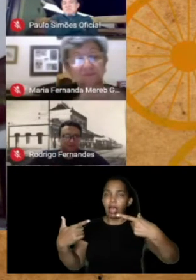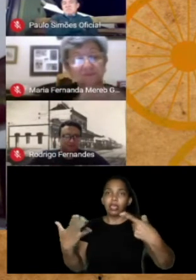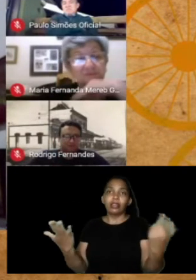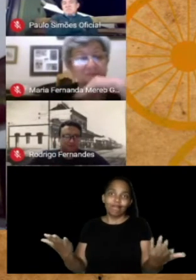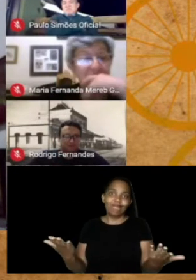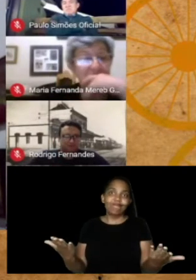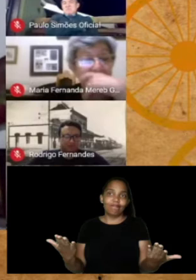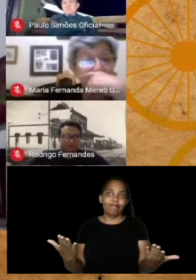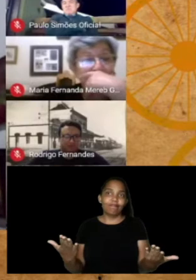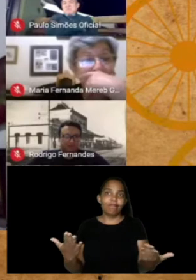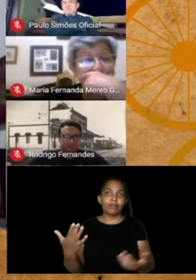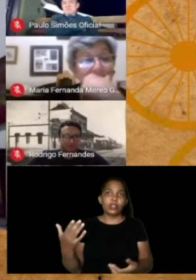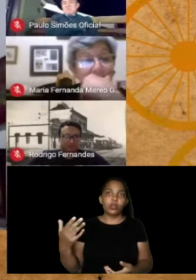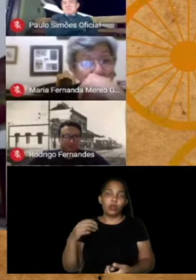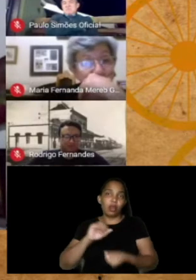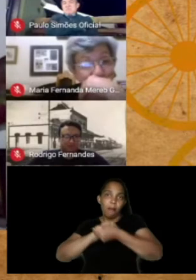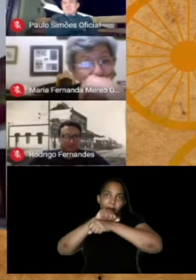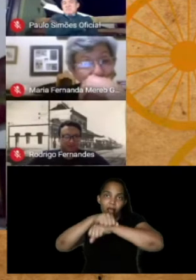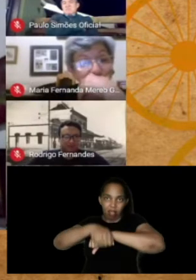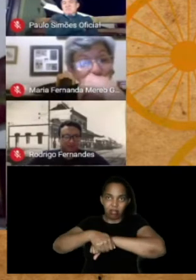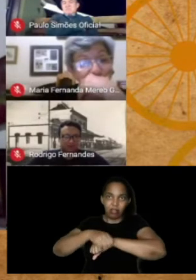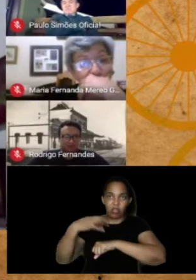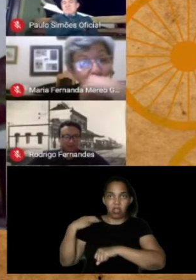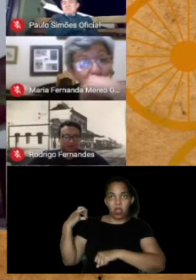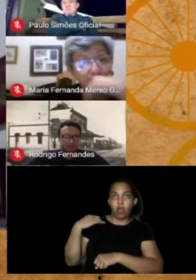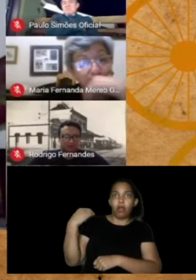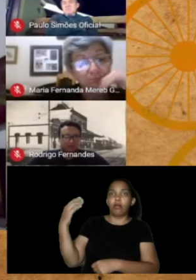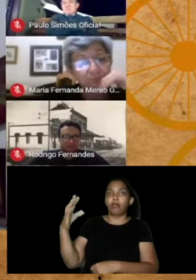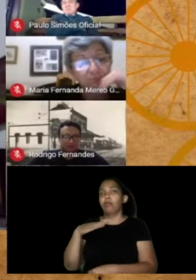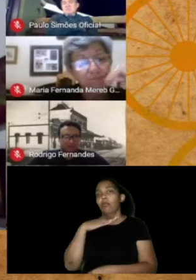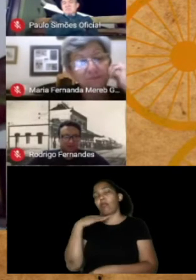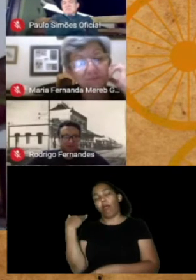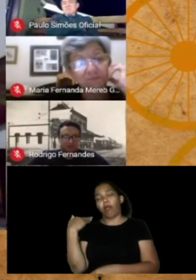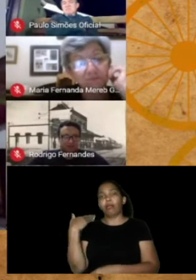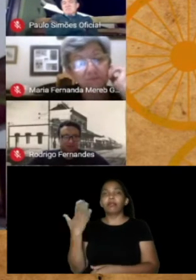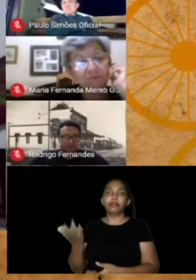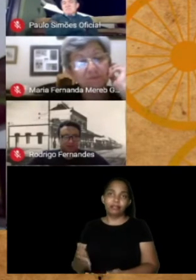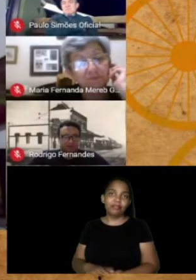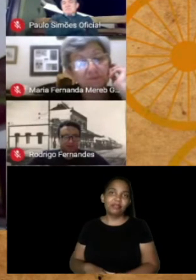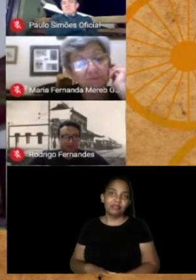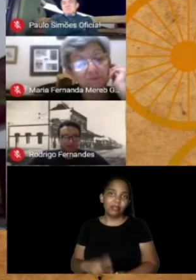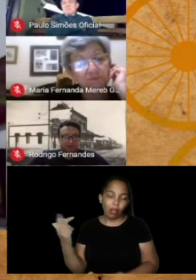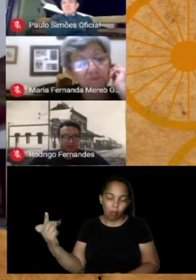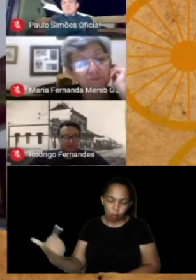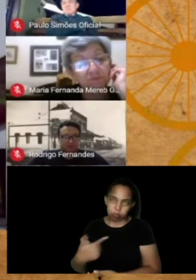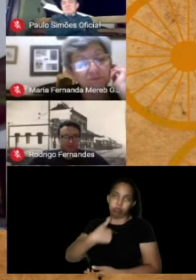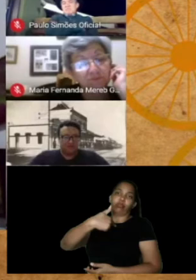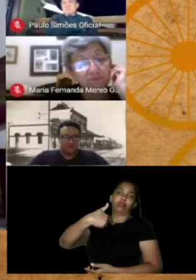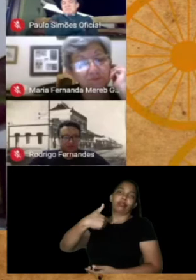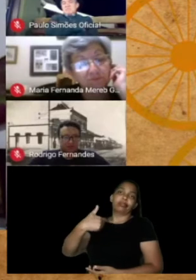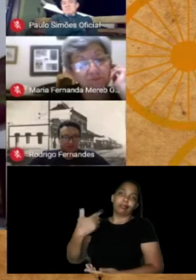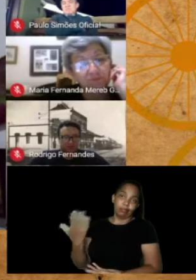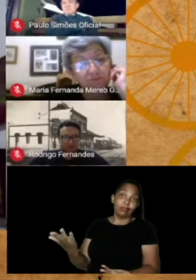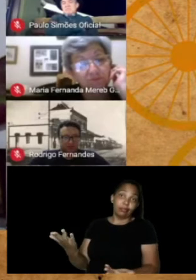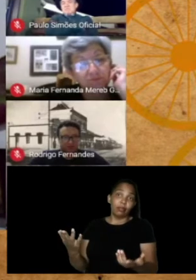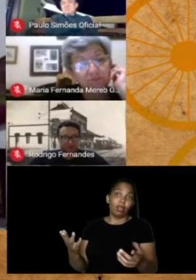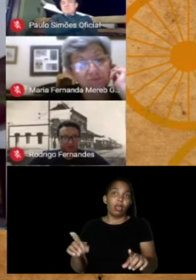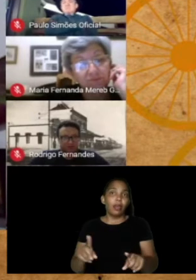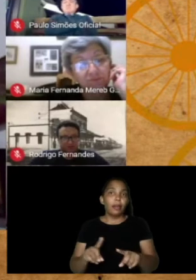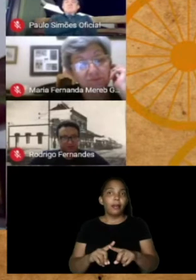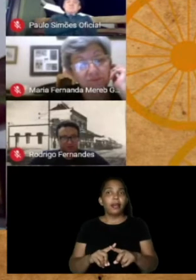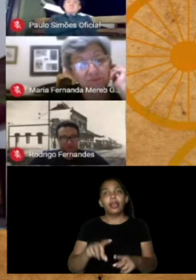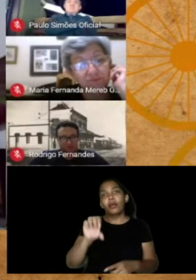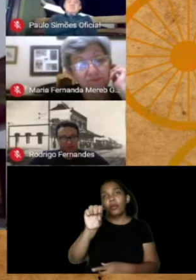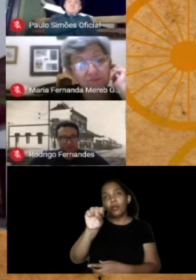né, e é famoso porque ele usava um blusão de couro o tempo inteiro e ele era o camisa de couro. Era o nosso Silvino